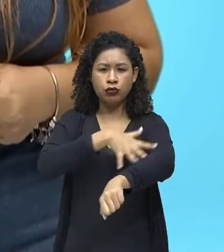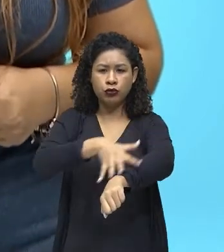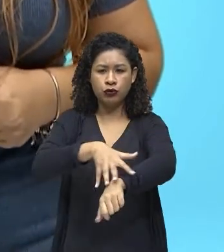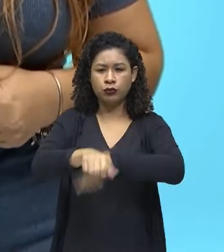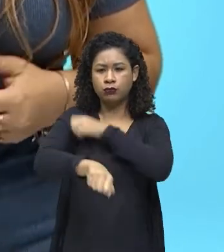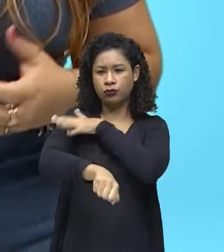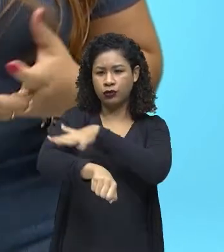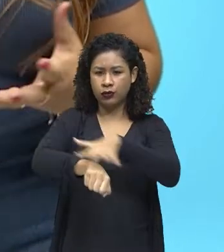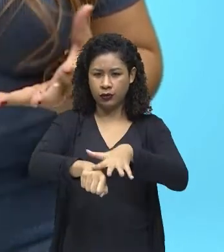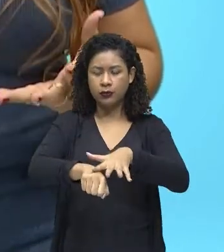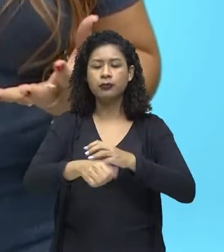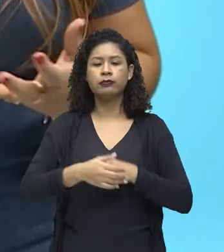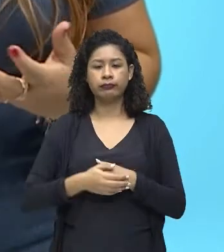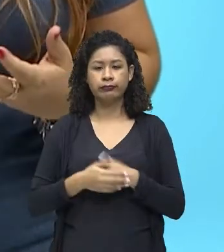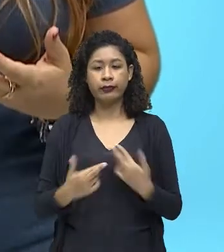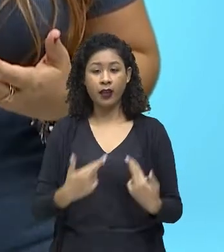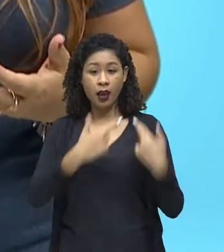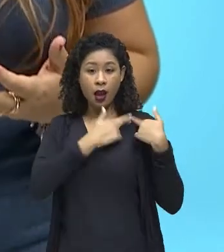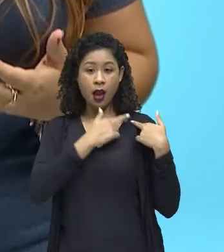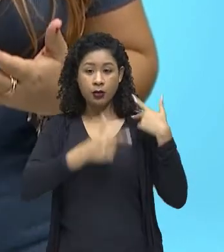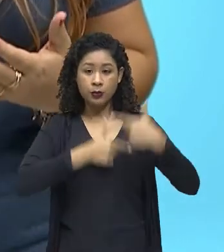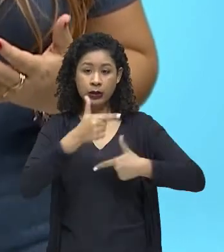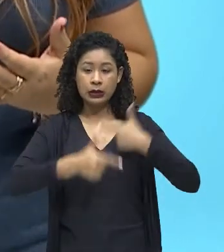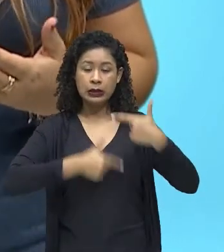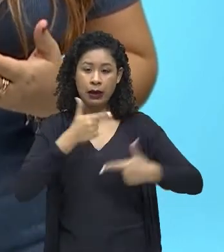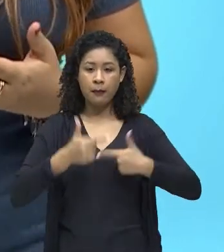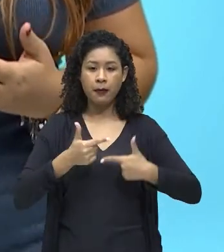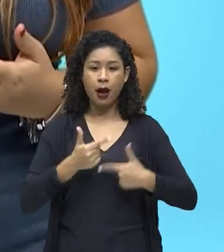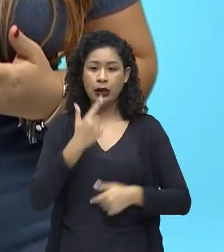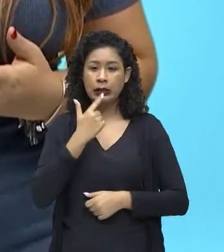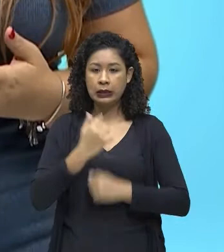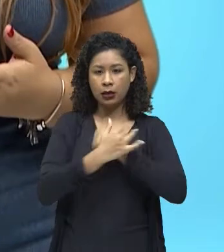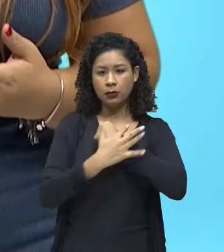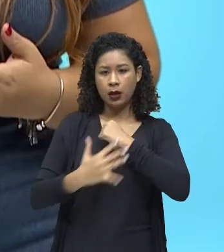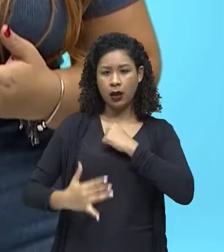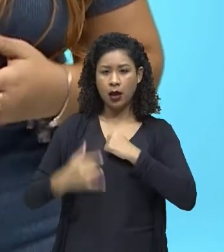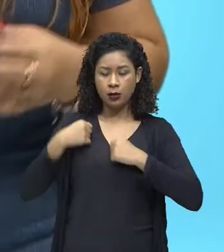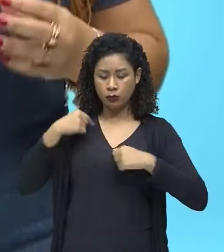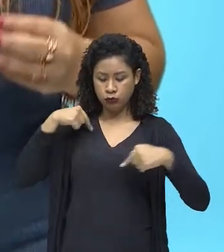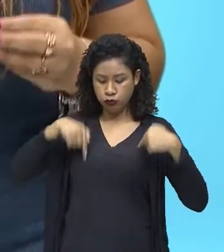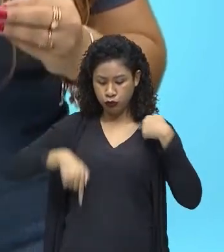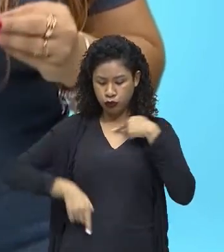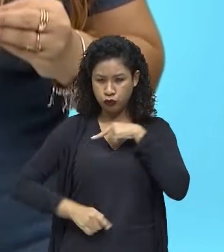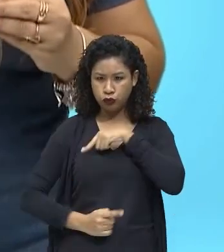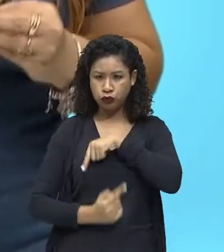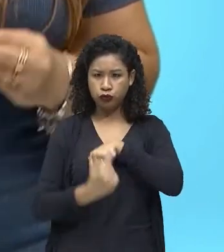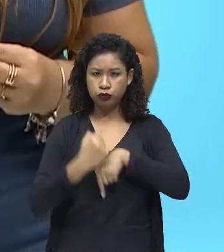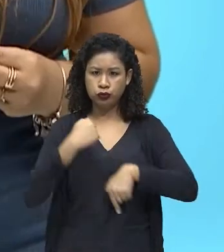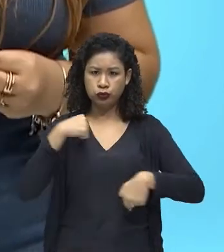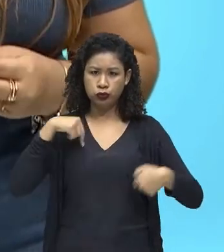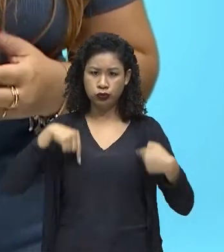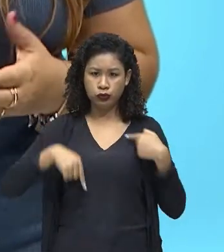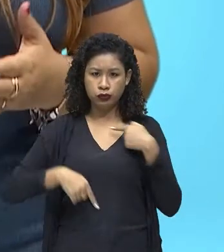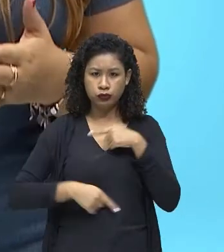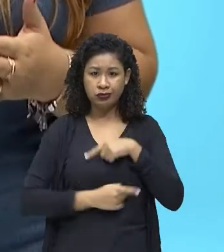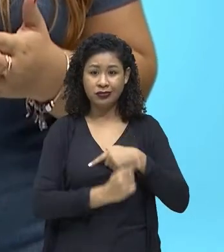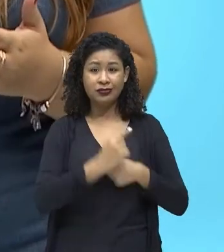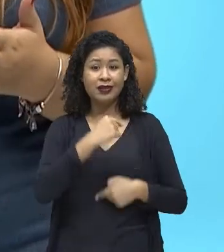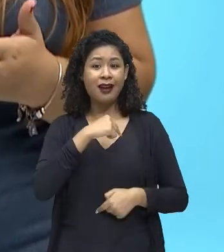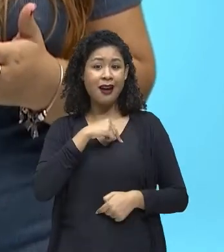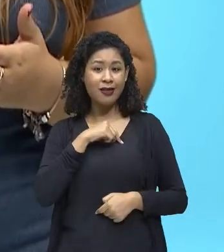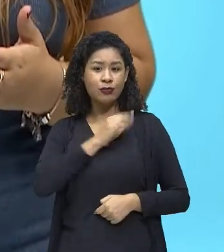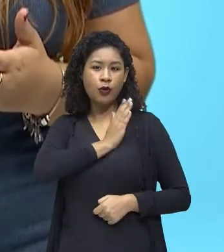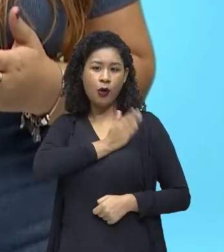são vasos sanguíneos que transportam o sangue das diversas partes do corpo para o coração. Uma das suas características é a presença